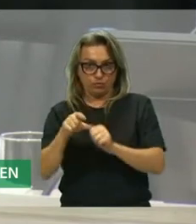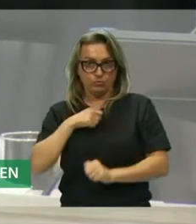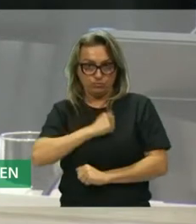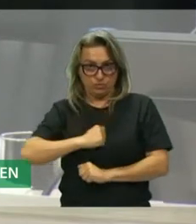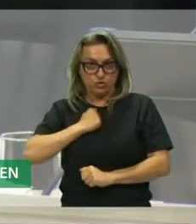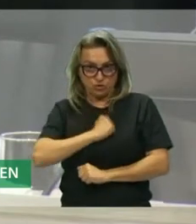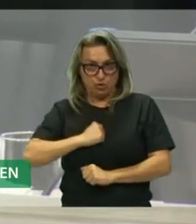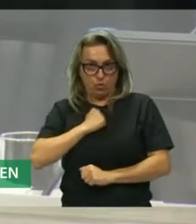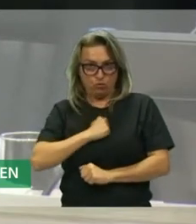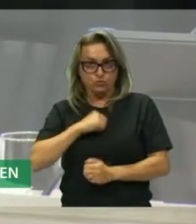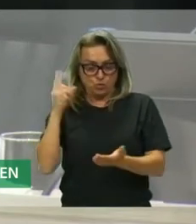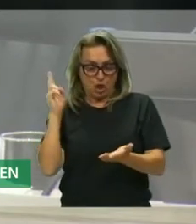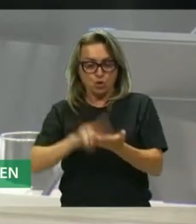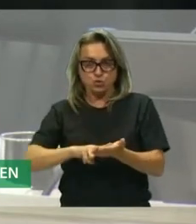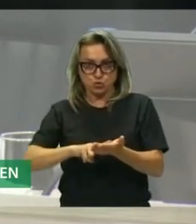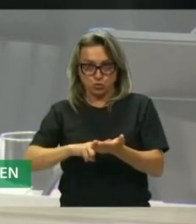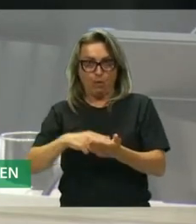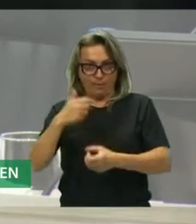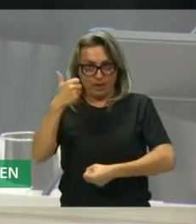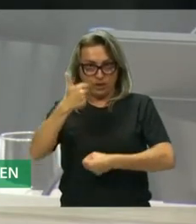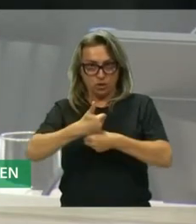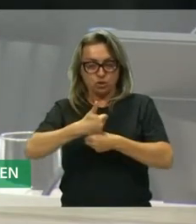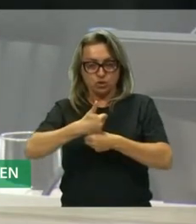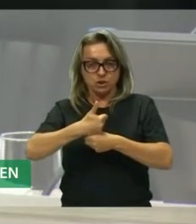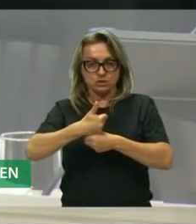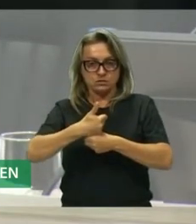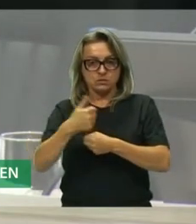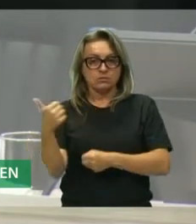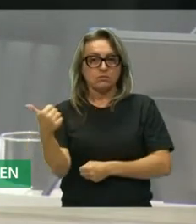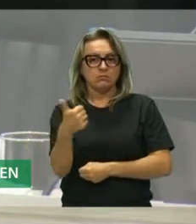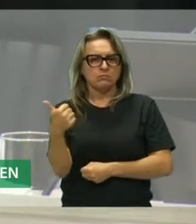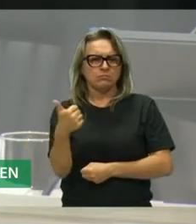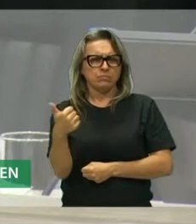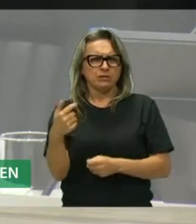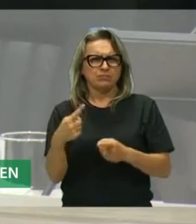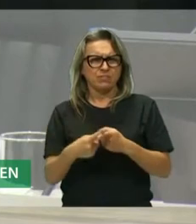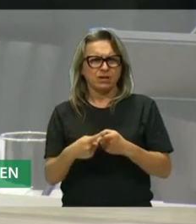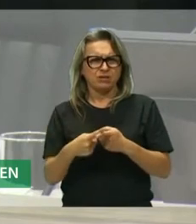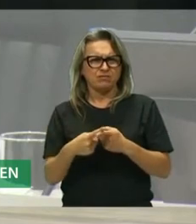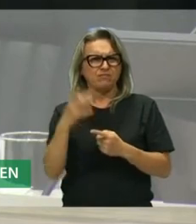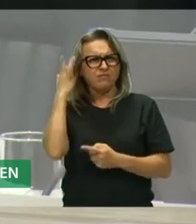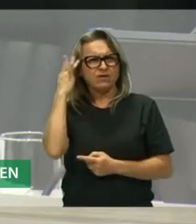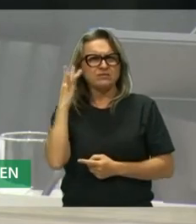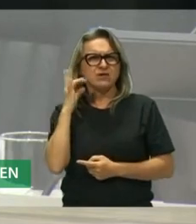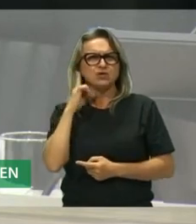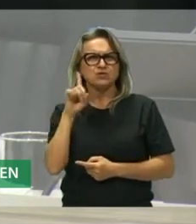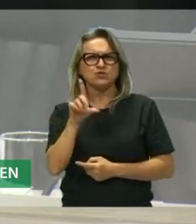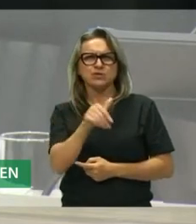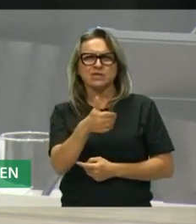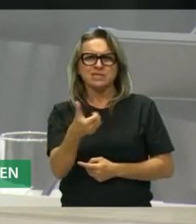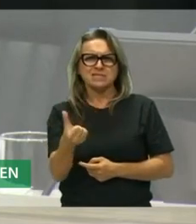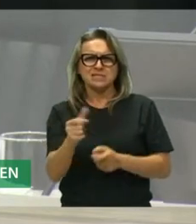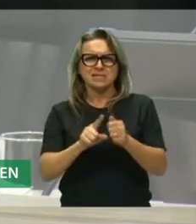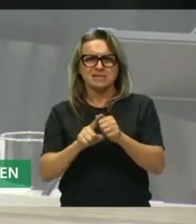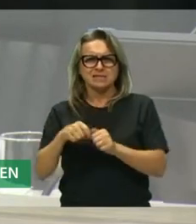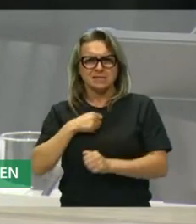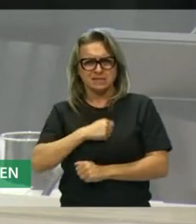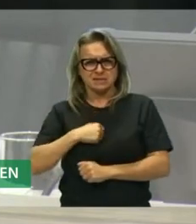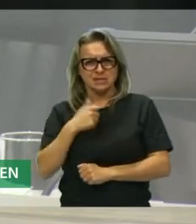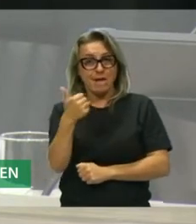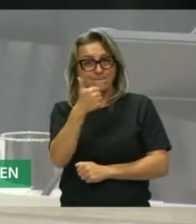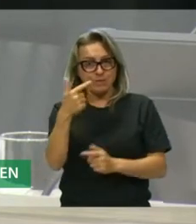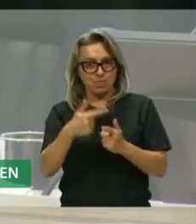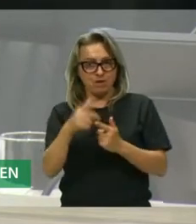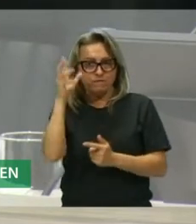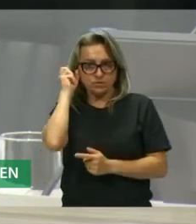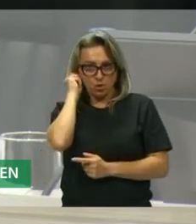do Marieta. Foi a primeira vez que, acho que no dia 16 de agosto, foi a primeira vez que eu ouvi as denúncias.